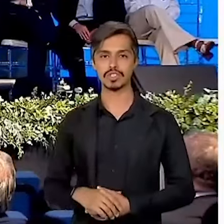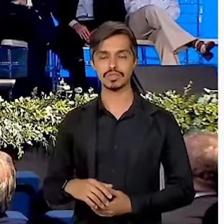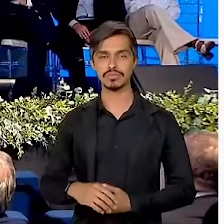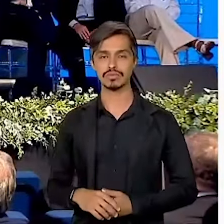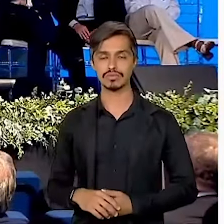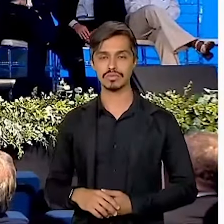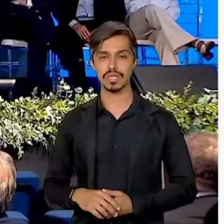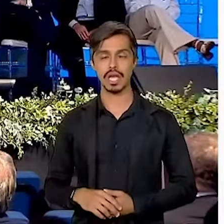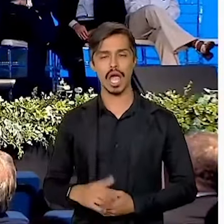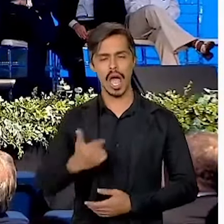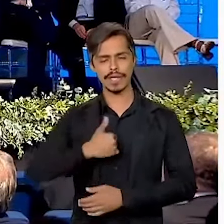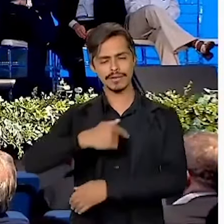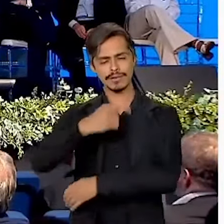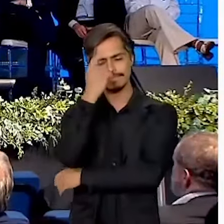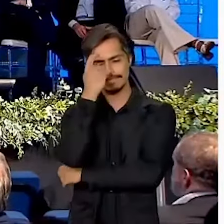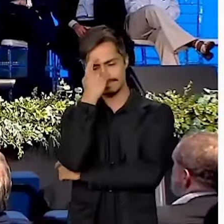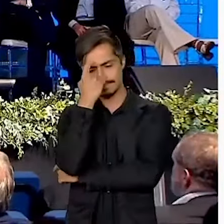E eu fiquei pensando,